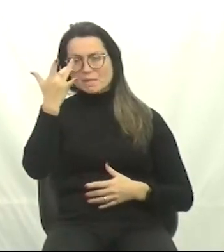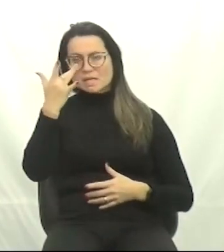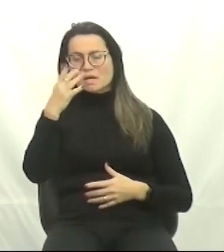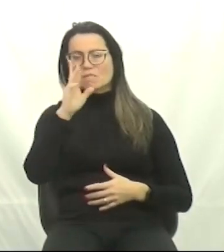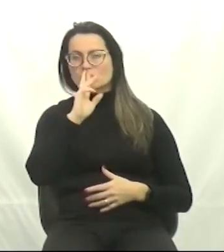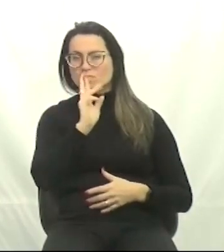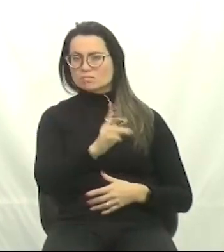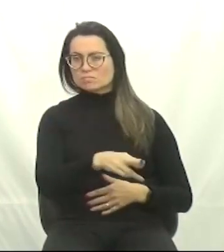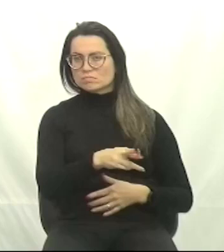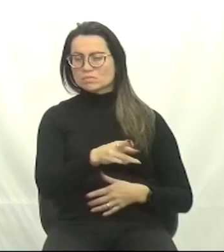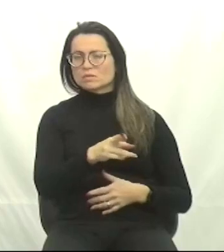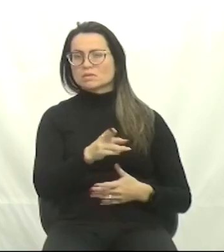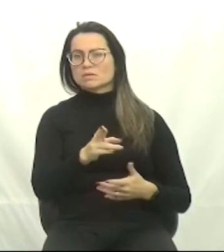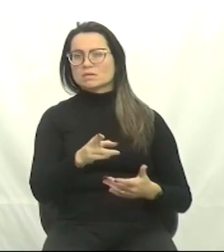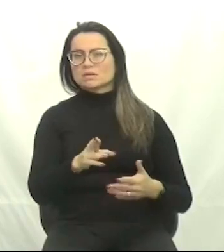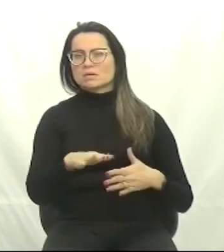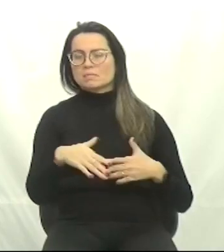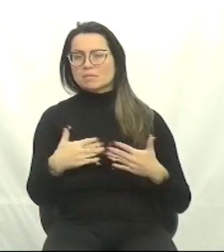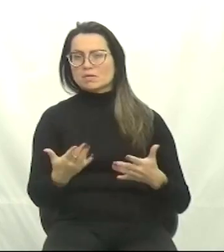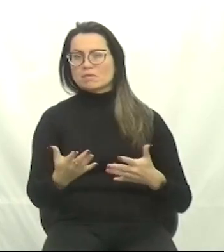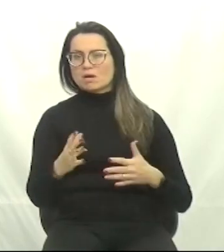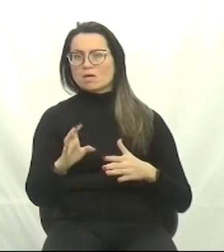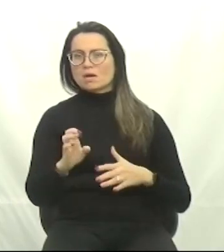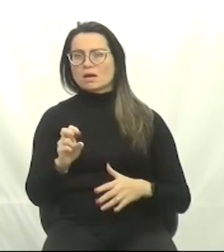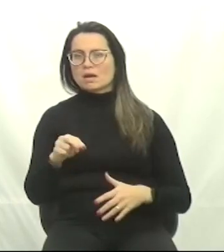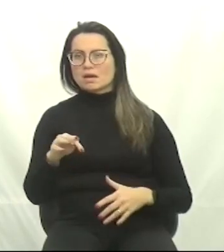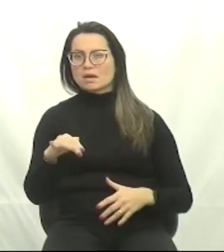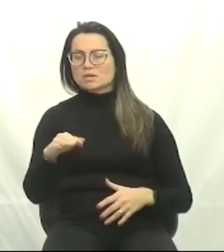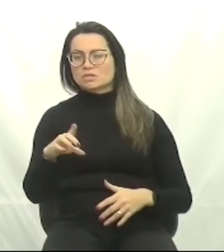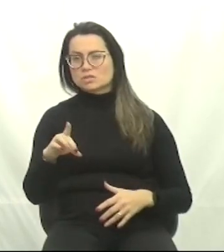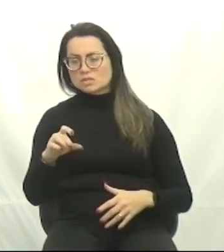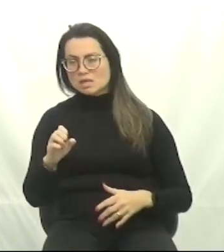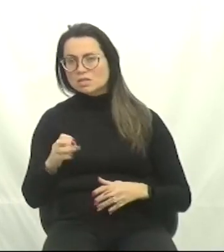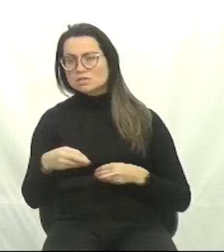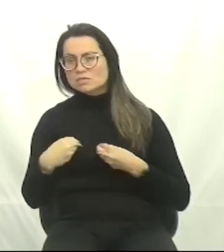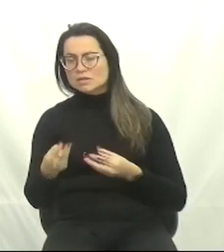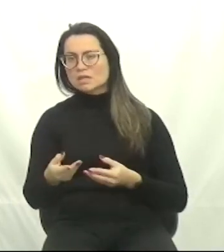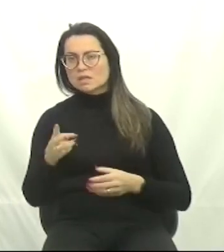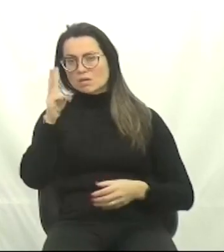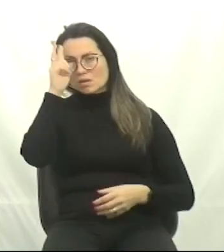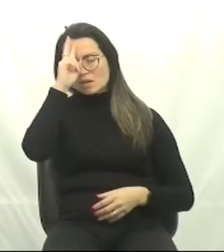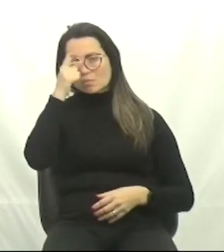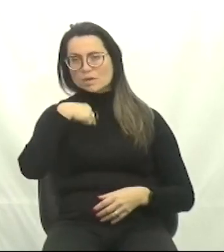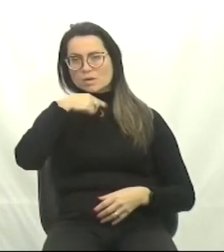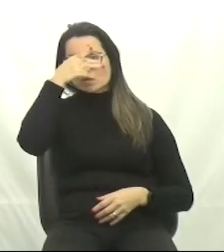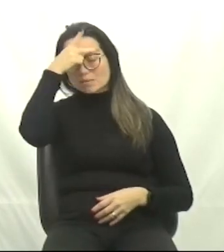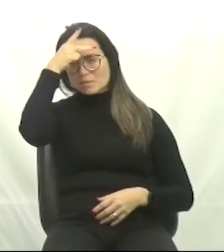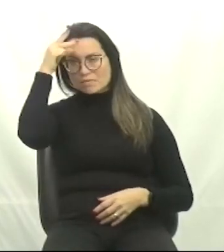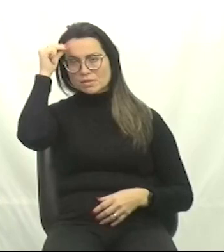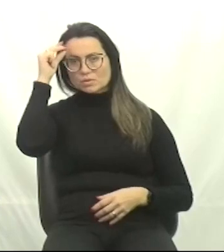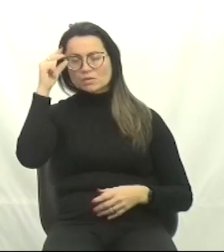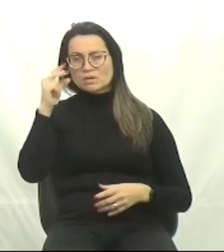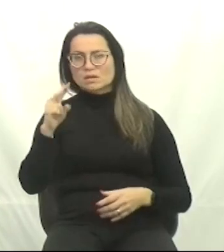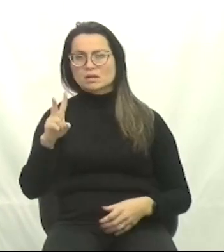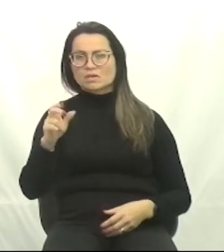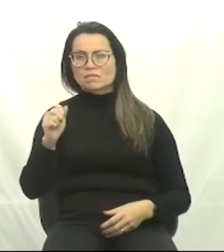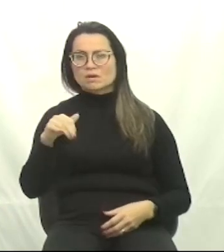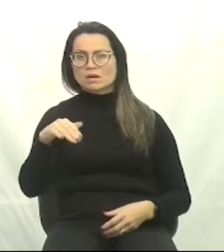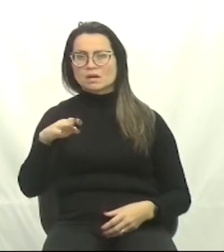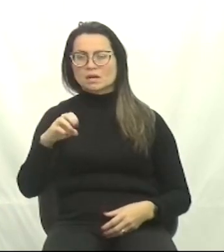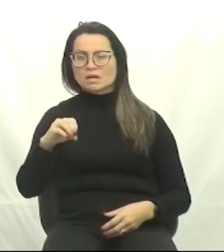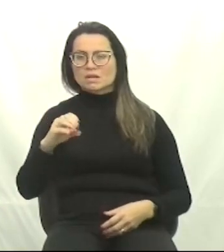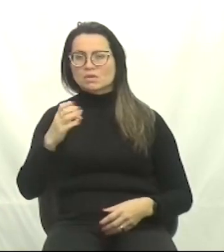foi concedido aquele espaço. Tá? E eu me lembro que eu estava na prefeitura. E o Vaguinho comentou comigo